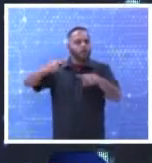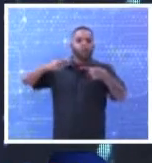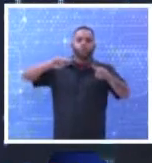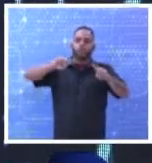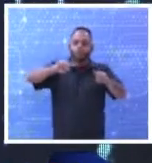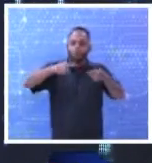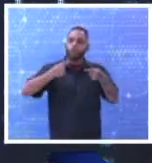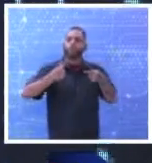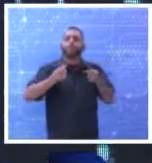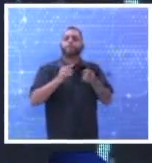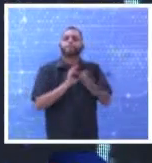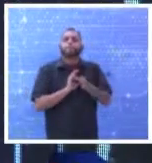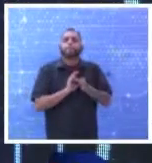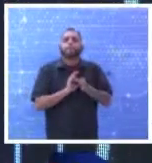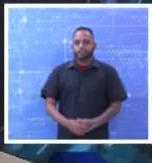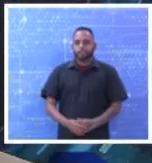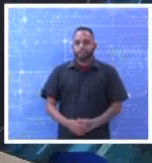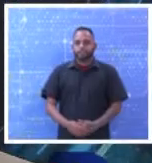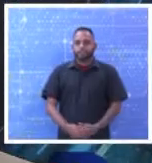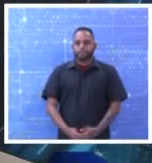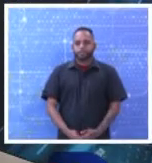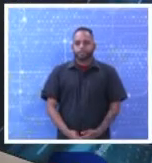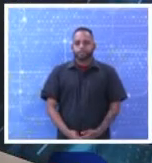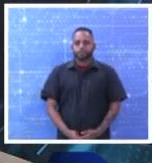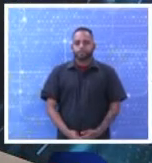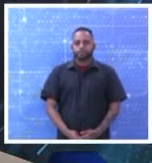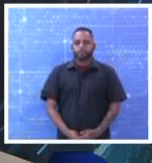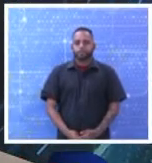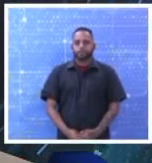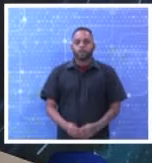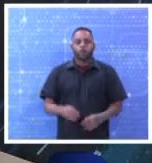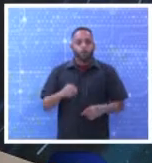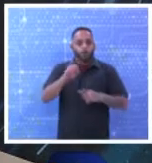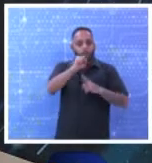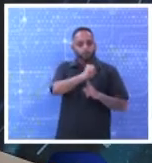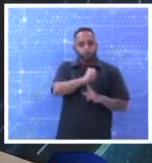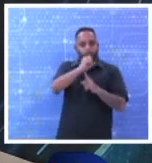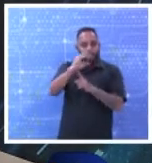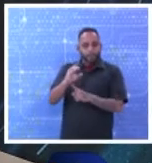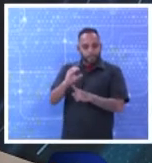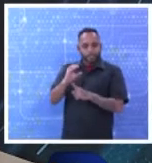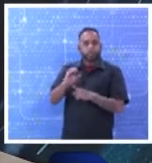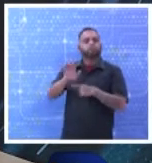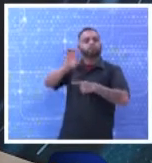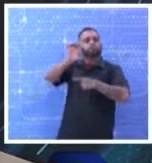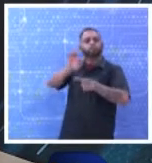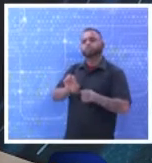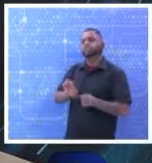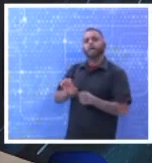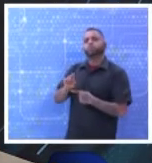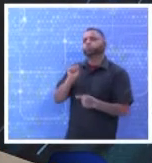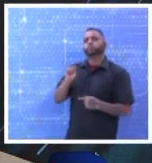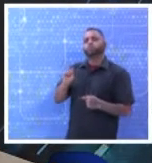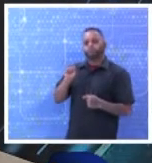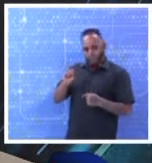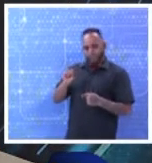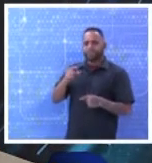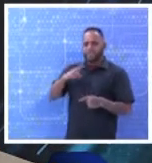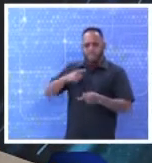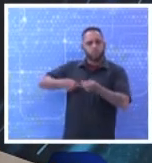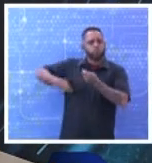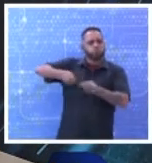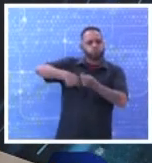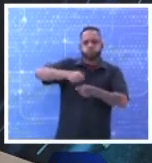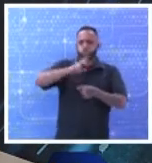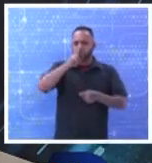permitam a liberdade do voto líder de entidades cobraram dos candidatos propostas para tornar a